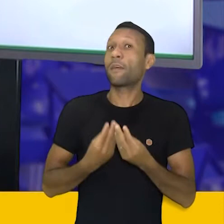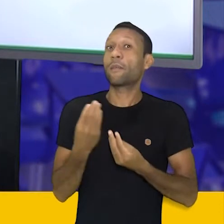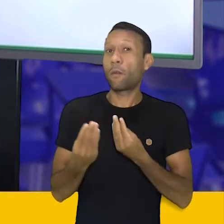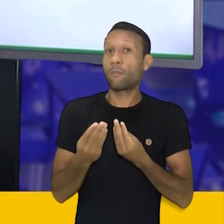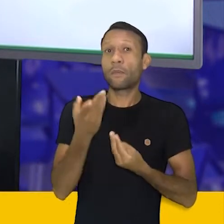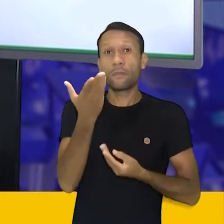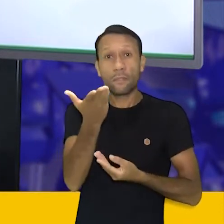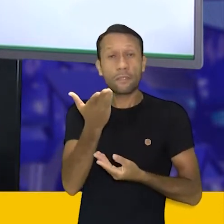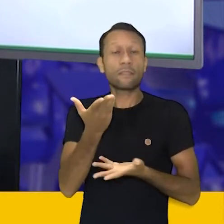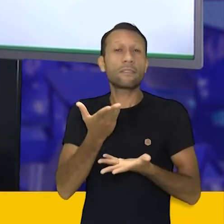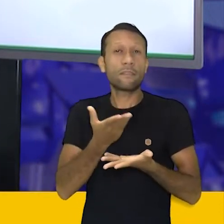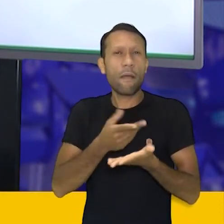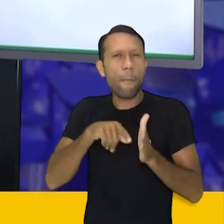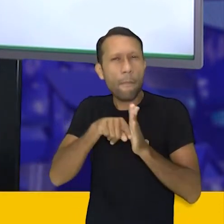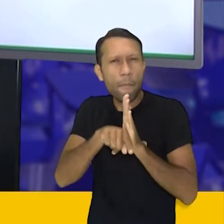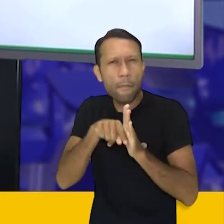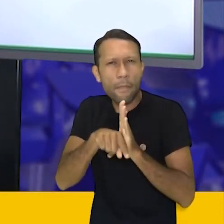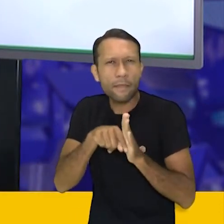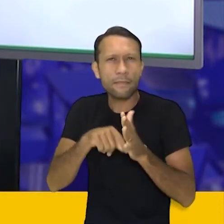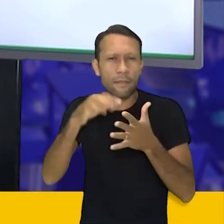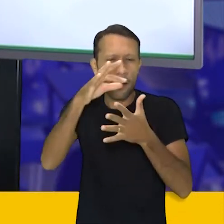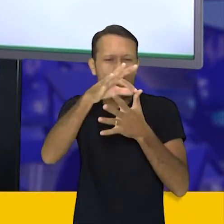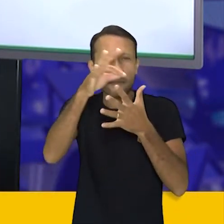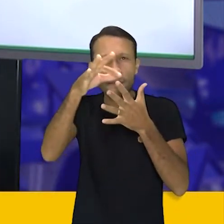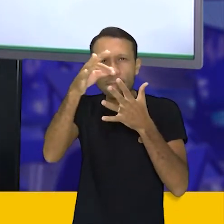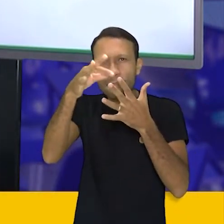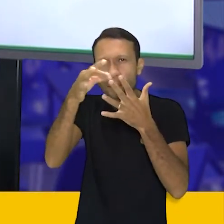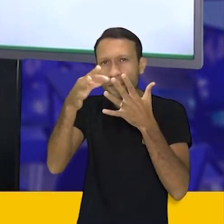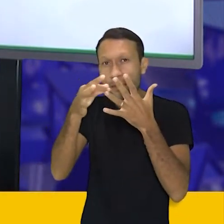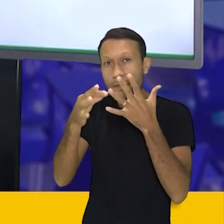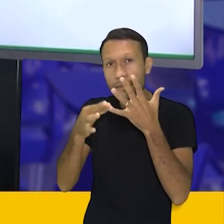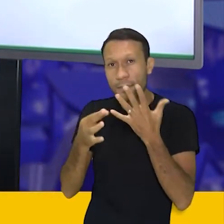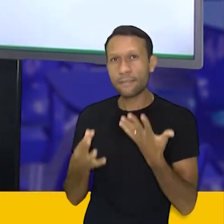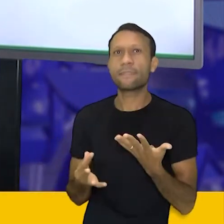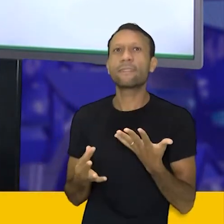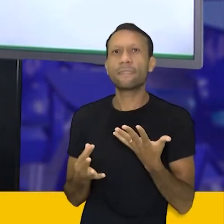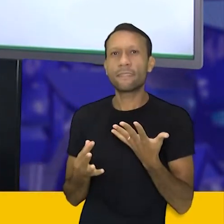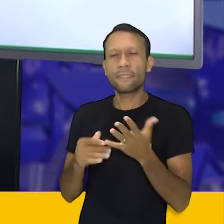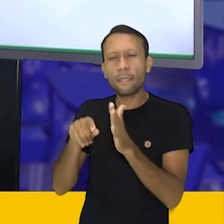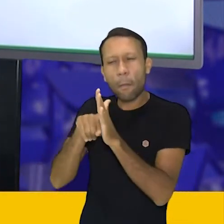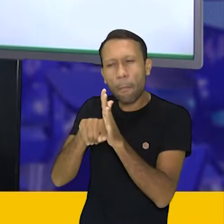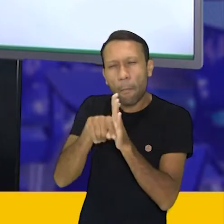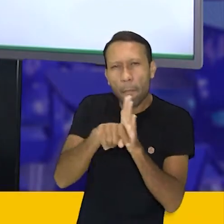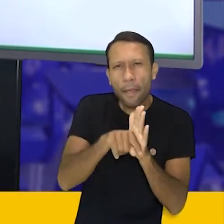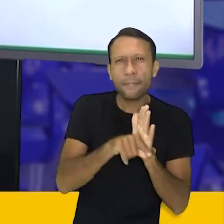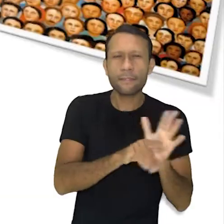tempo? Então a gente pede lá na apostila que você